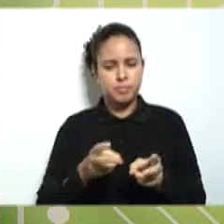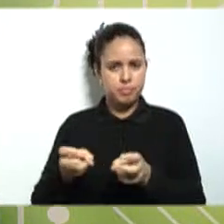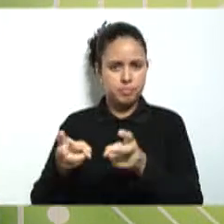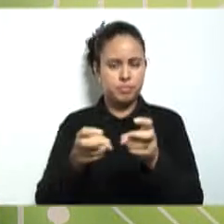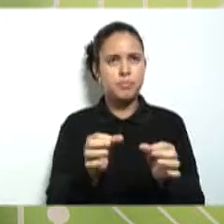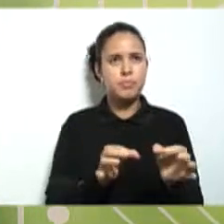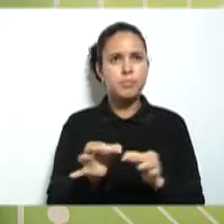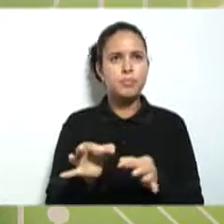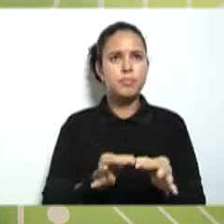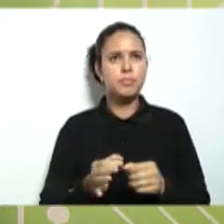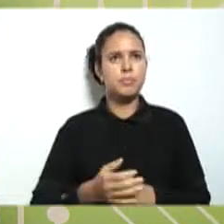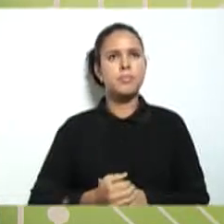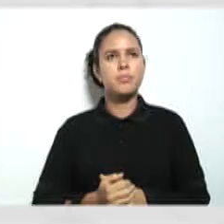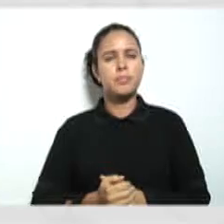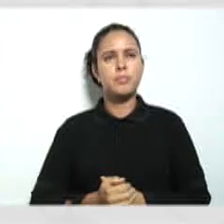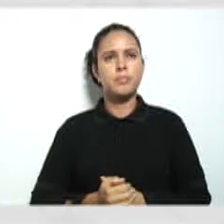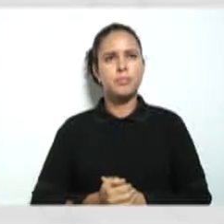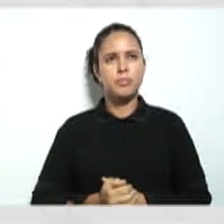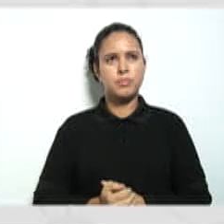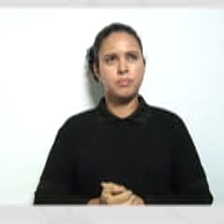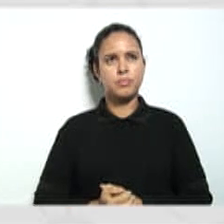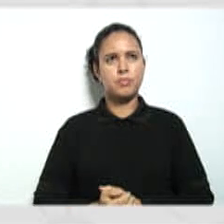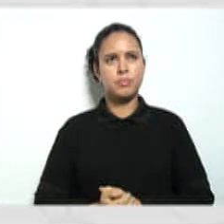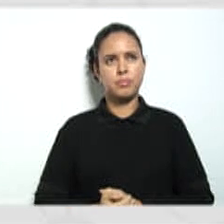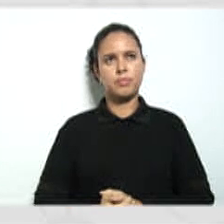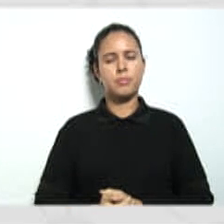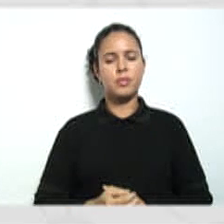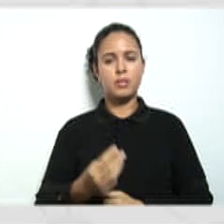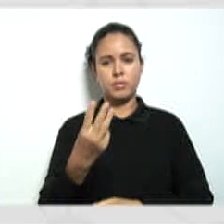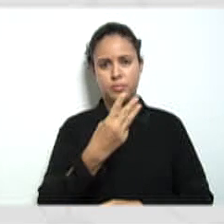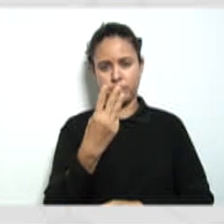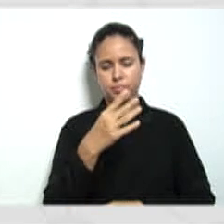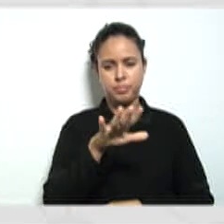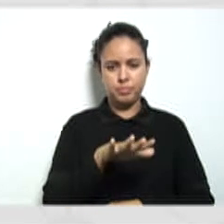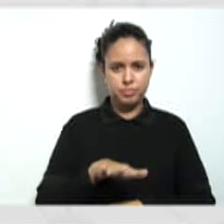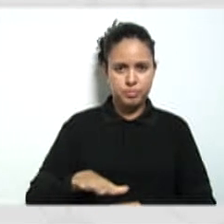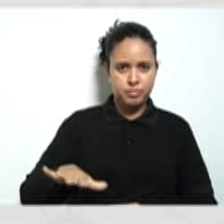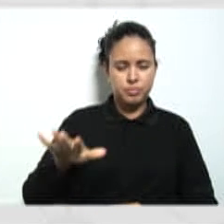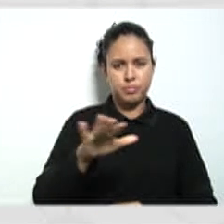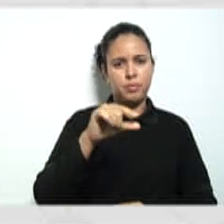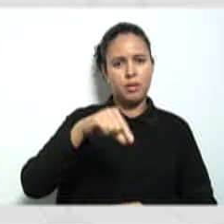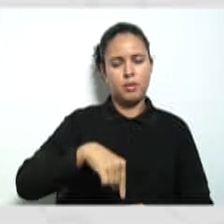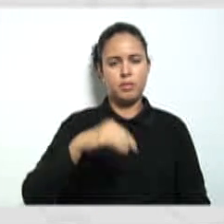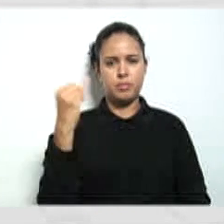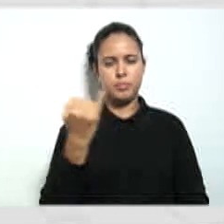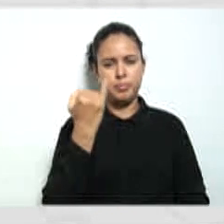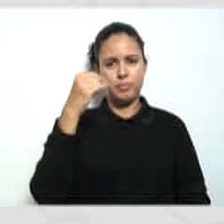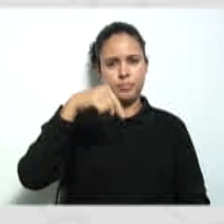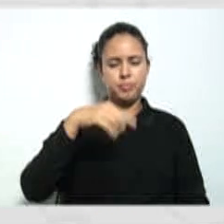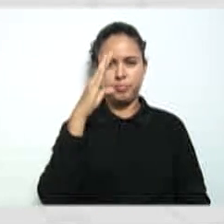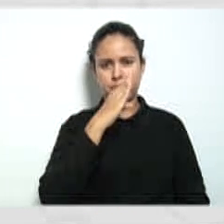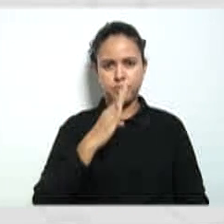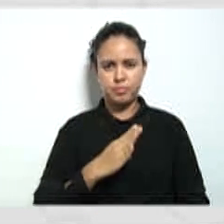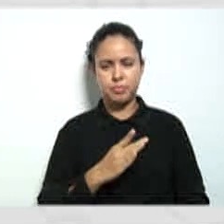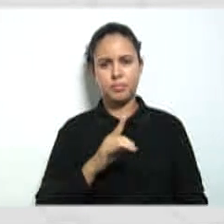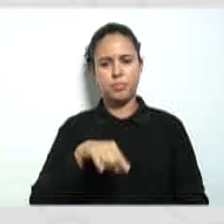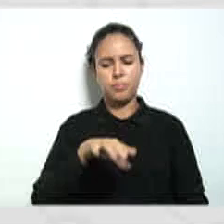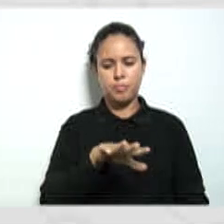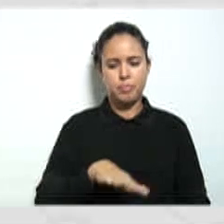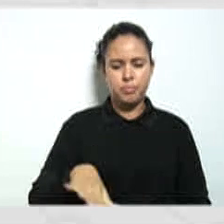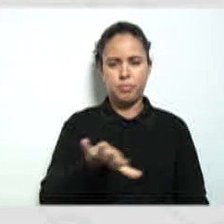organizada. Um terceiro ramo que eu quero comentar, que também é bastante importante no Brasil como um todo, é o